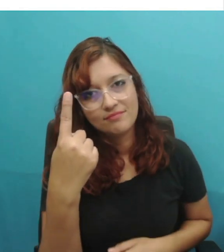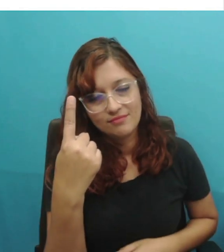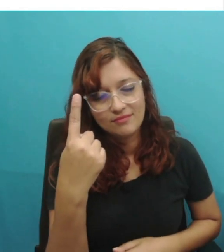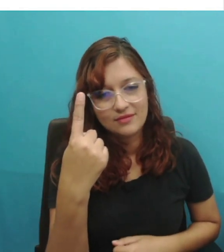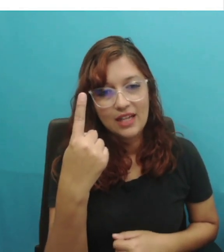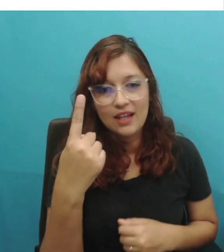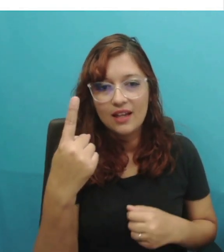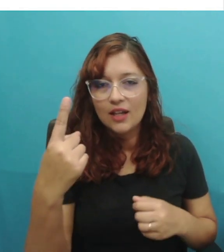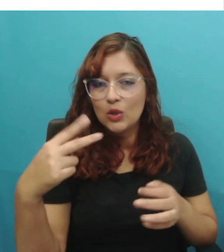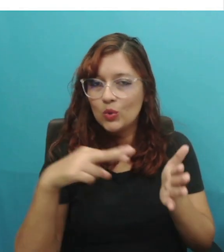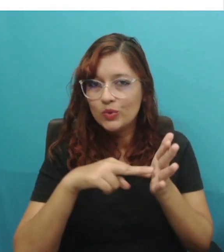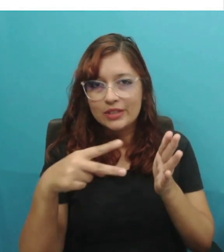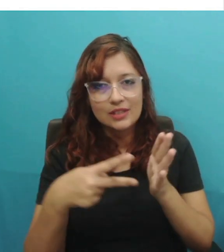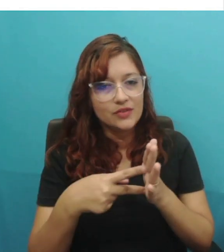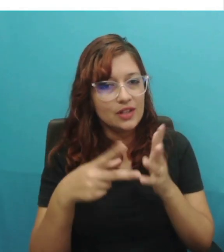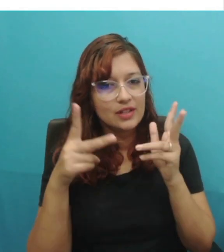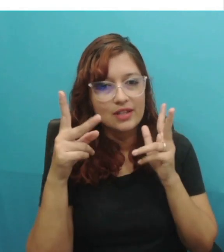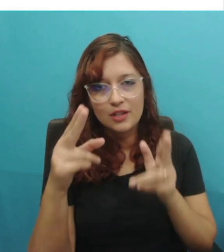terá.